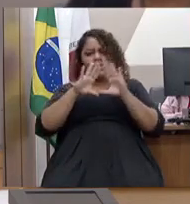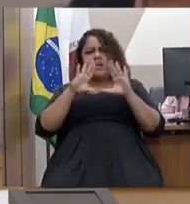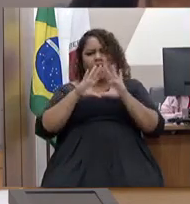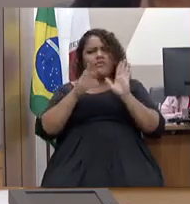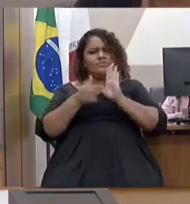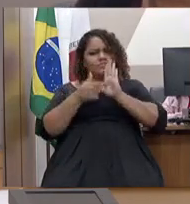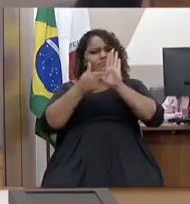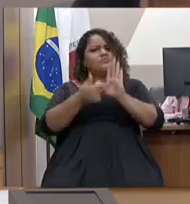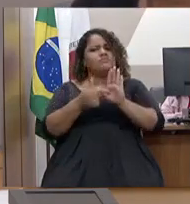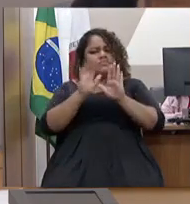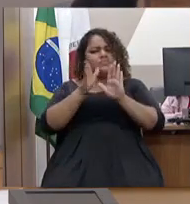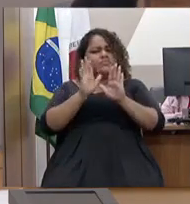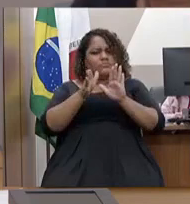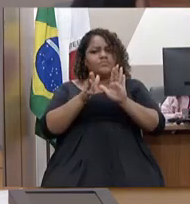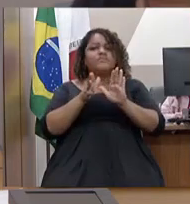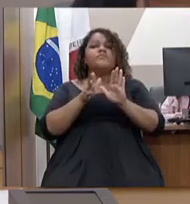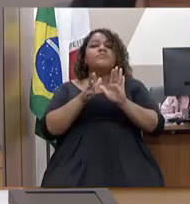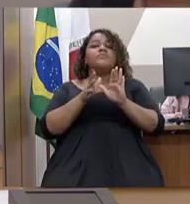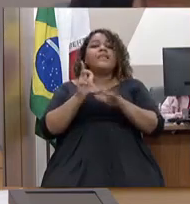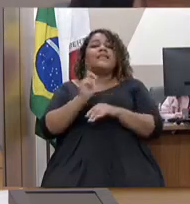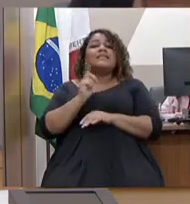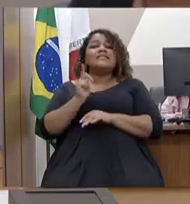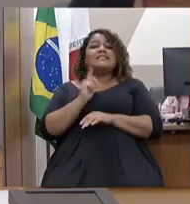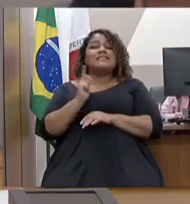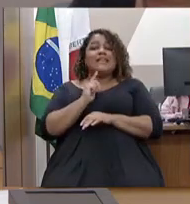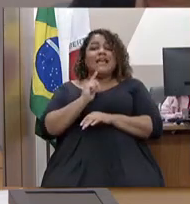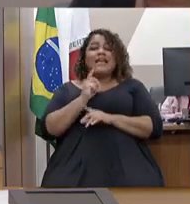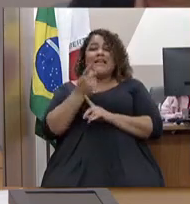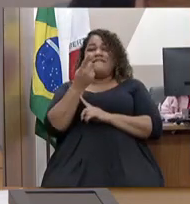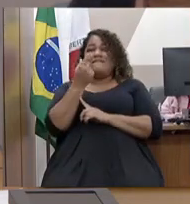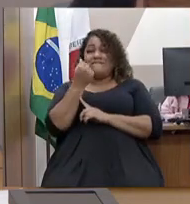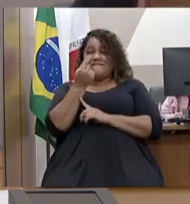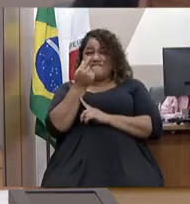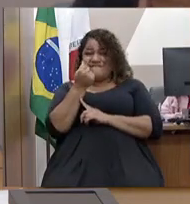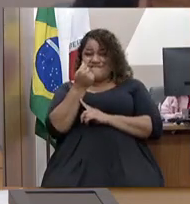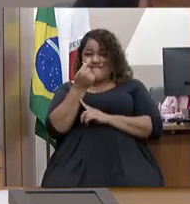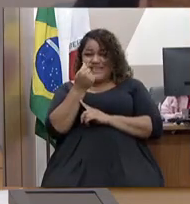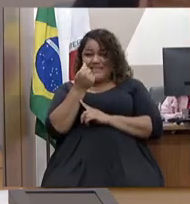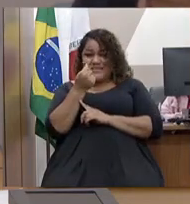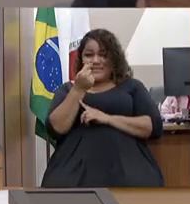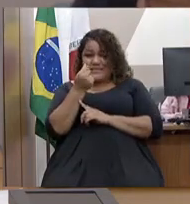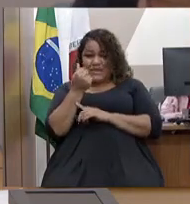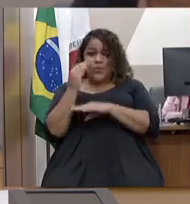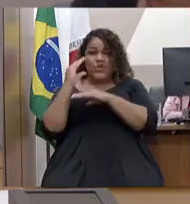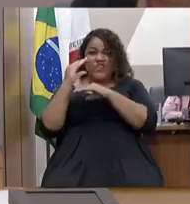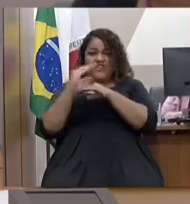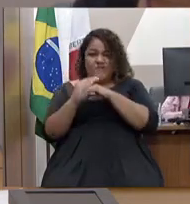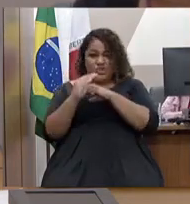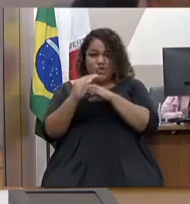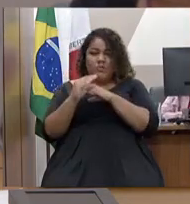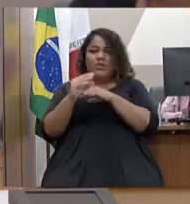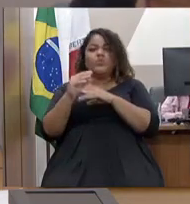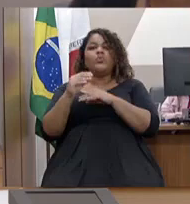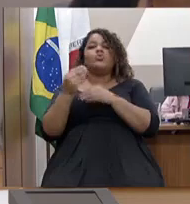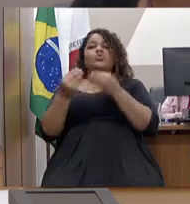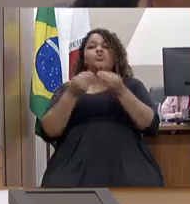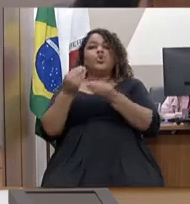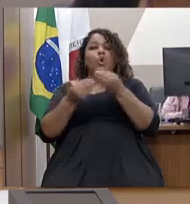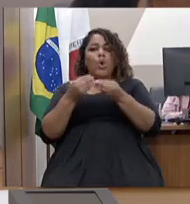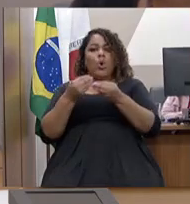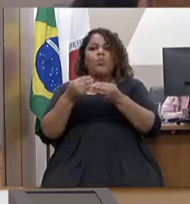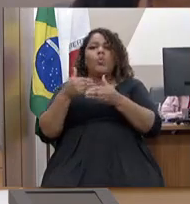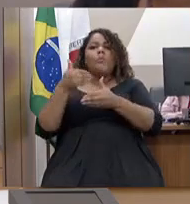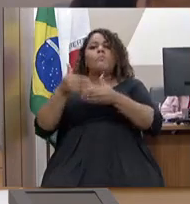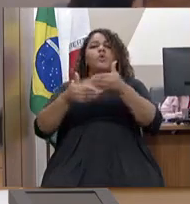mostrando que a financeirização do processo de mineração é que acaba definindo o jeito que você vai fazer